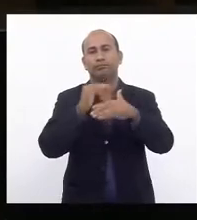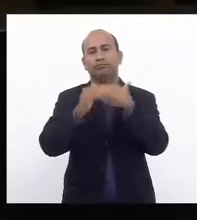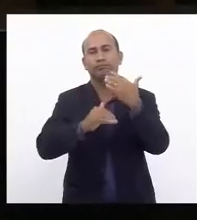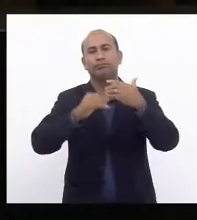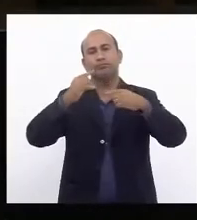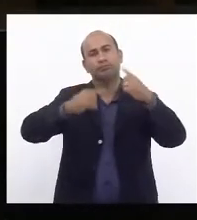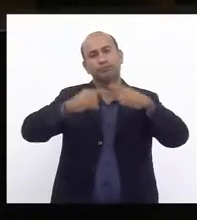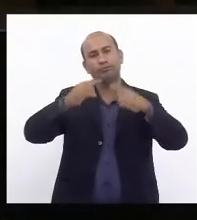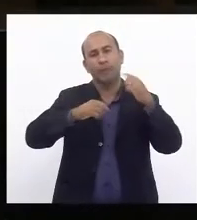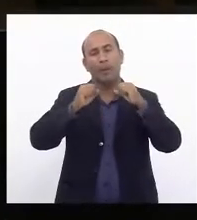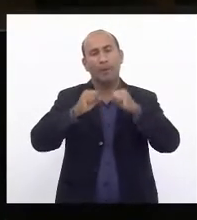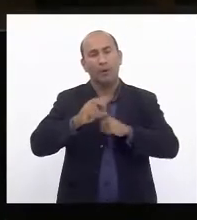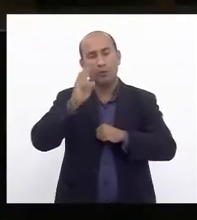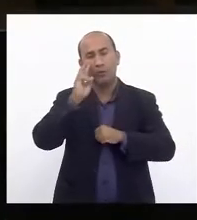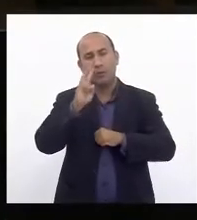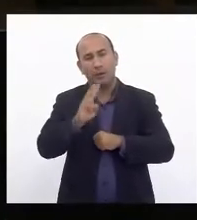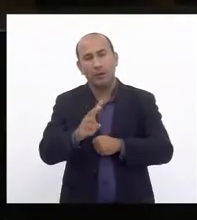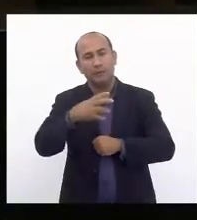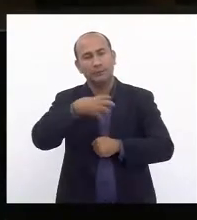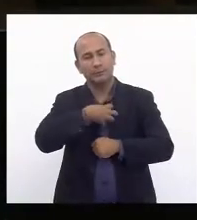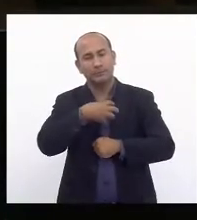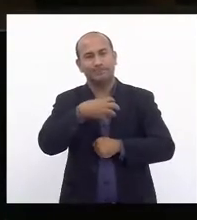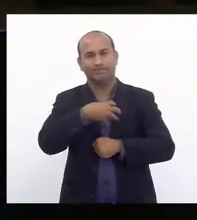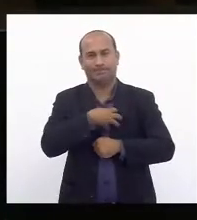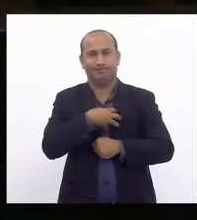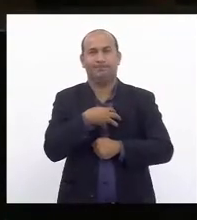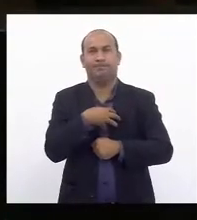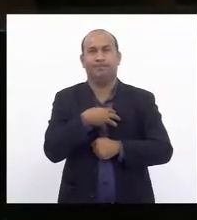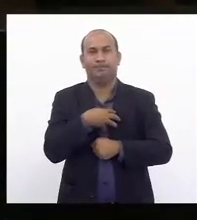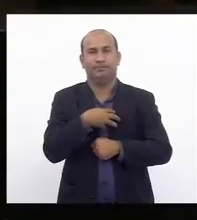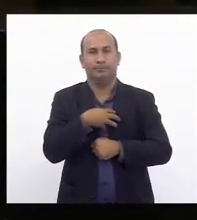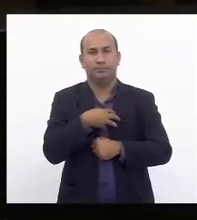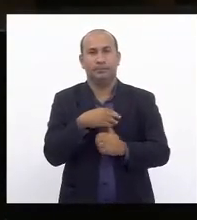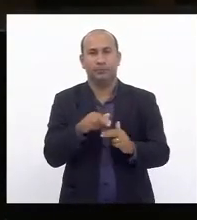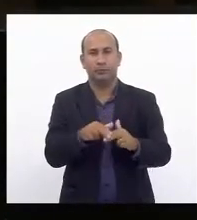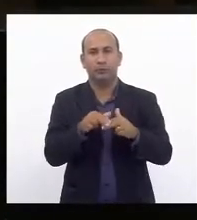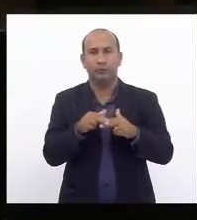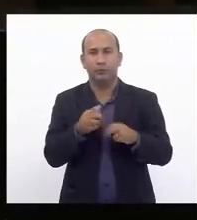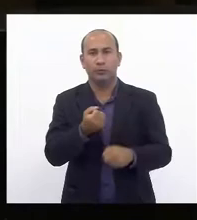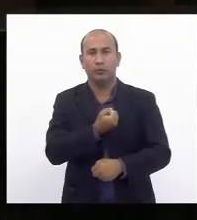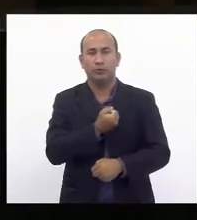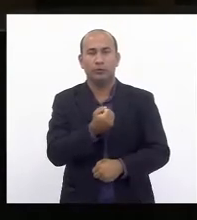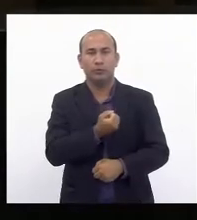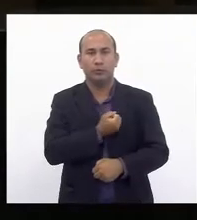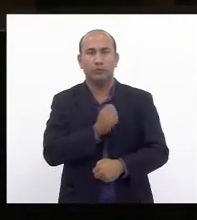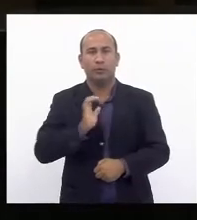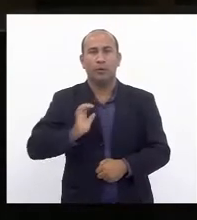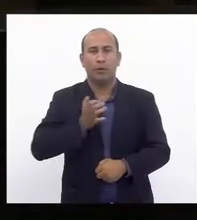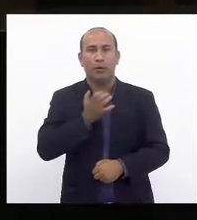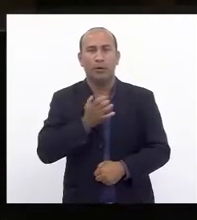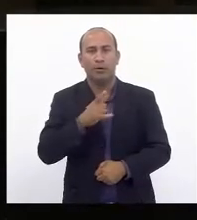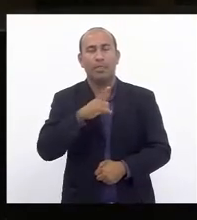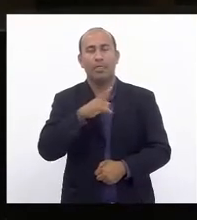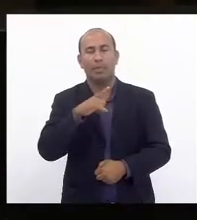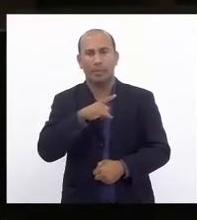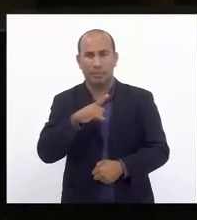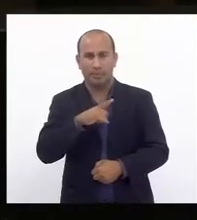discussão, possam olhar com maior sensibilidade diante dos números absurdos que a gente tem,